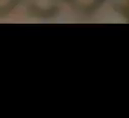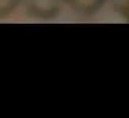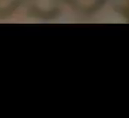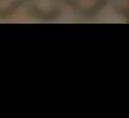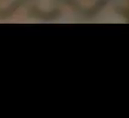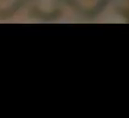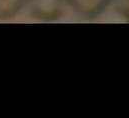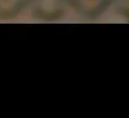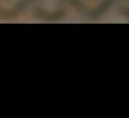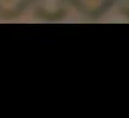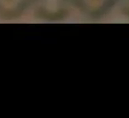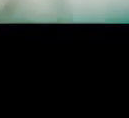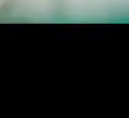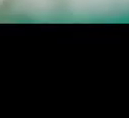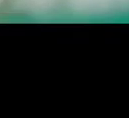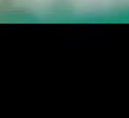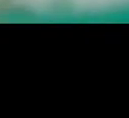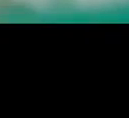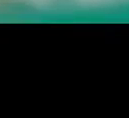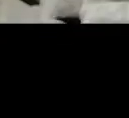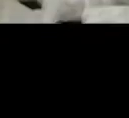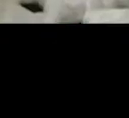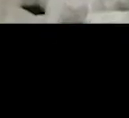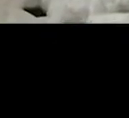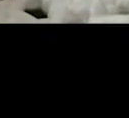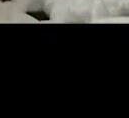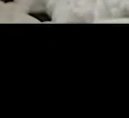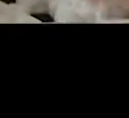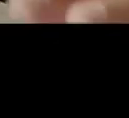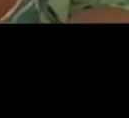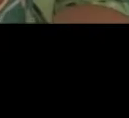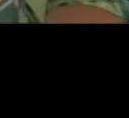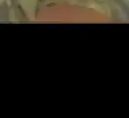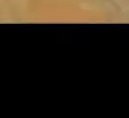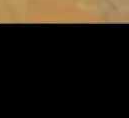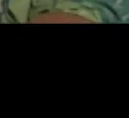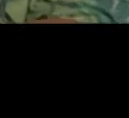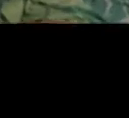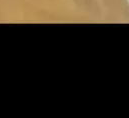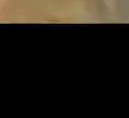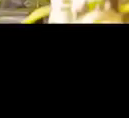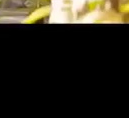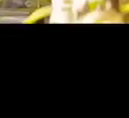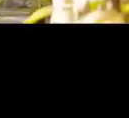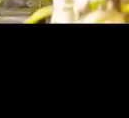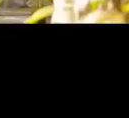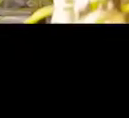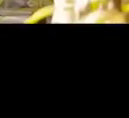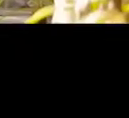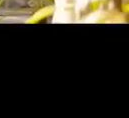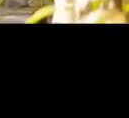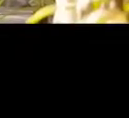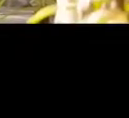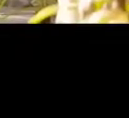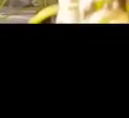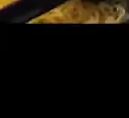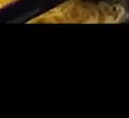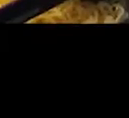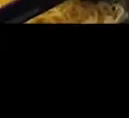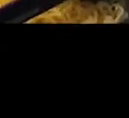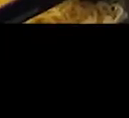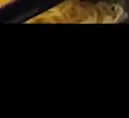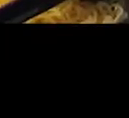eu sou mulher sou mãe sou filha sou trabalhadora hoje tem mais direitos